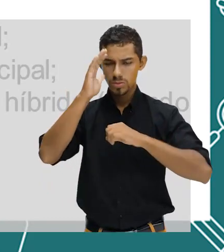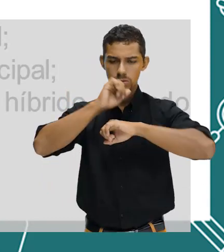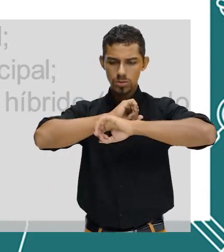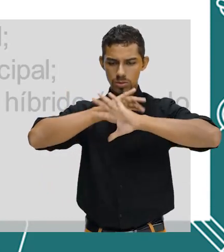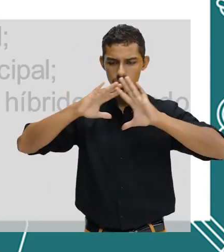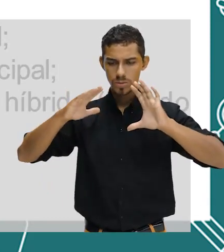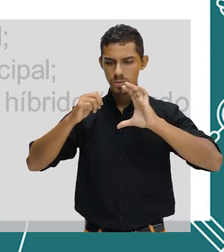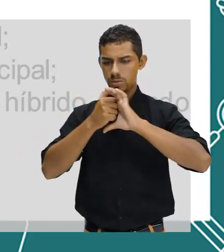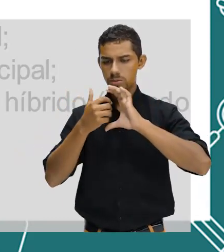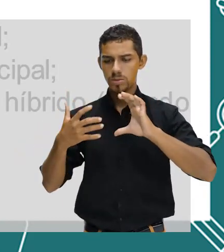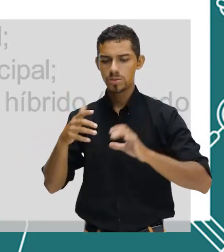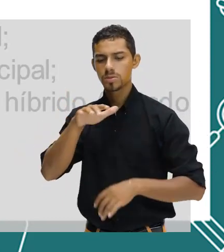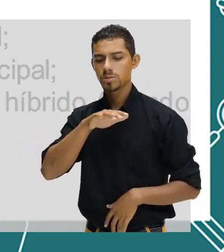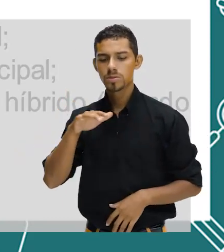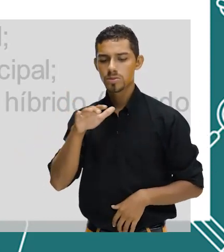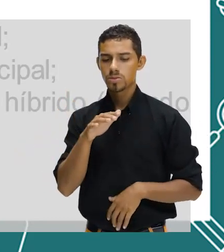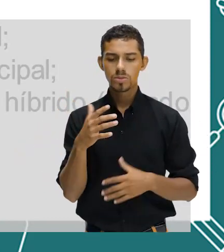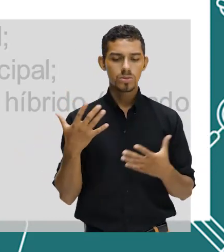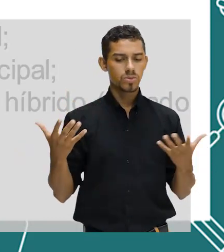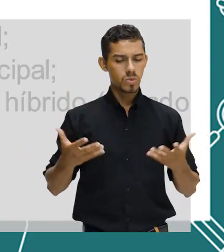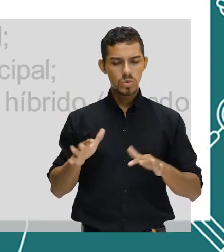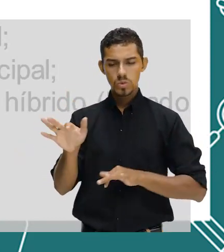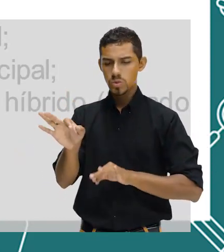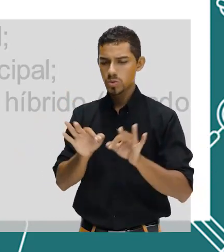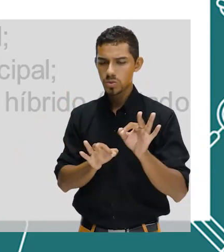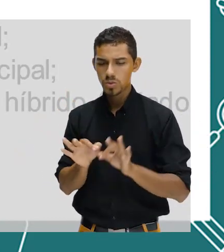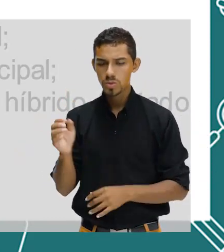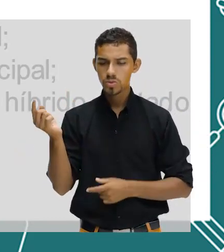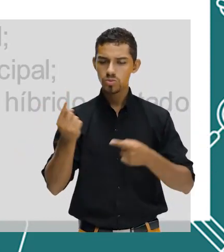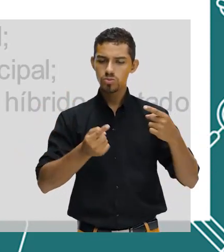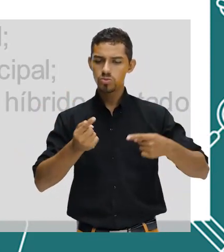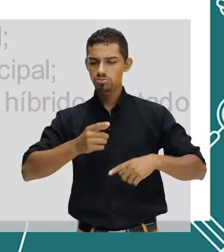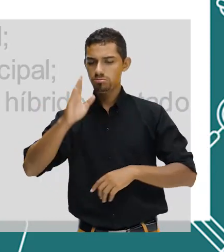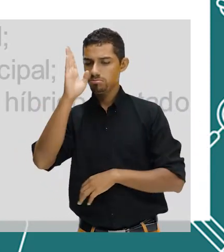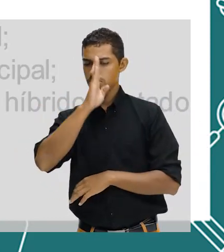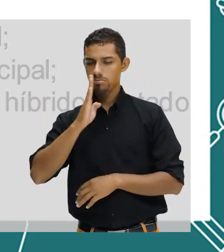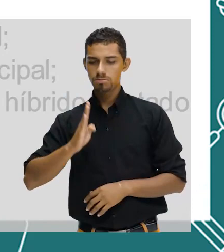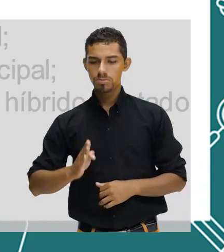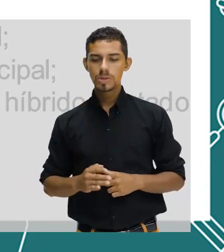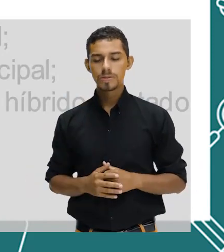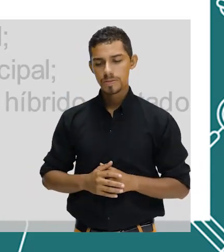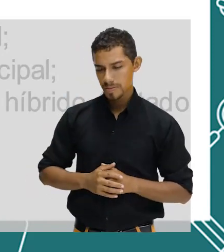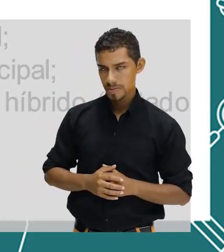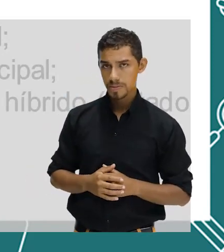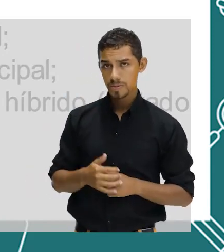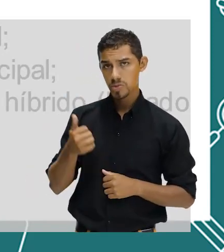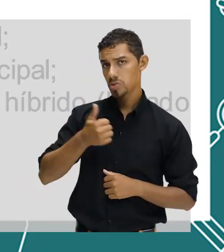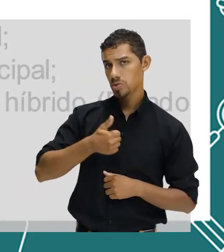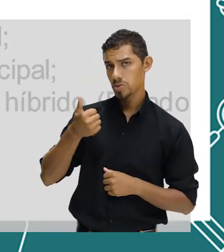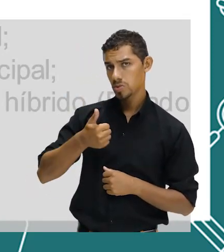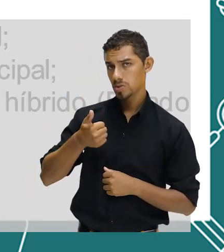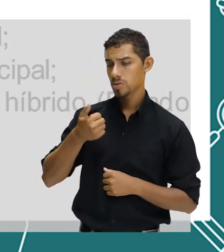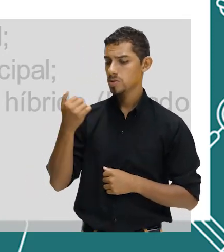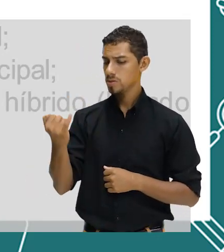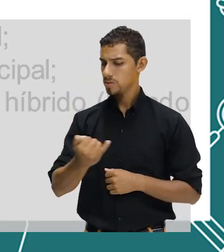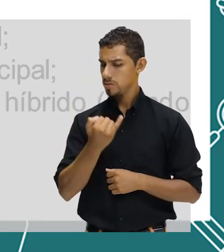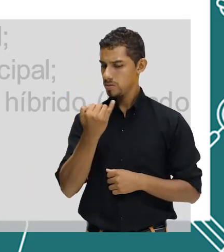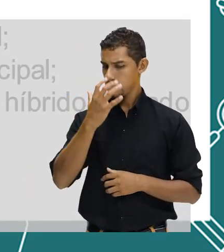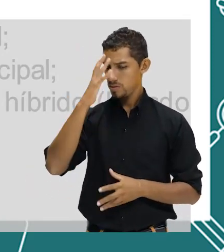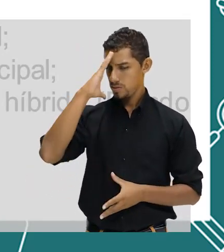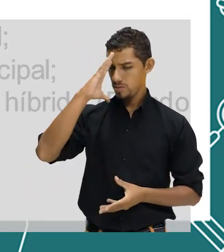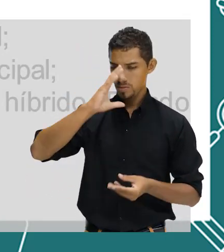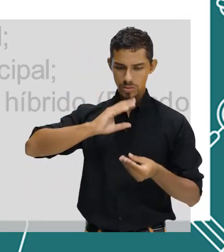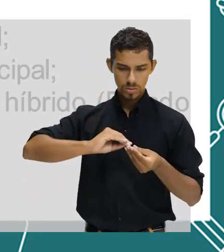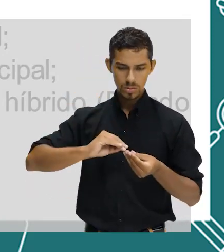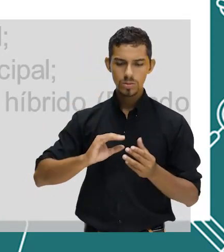características territoriais, vamos agora falar sobre a organização política do nosso país, né? Primeira coisa importante é você entender que são